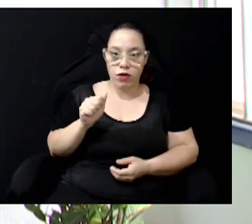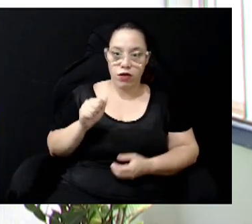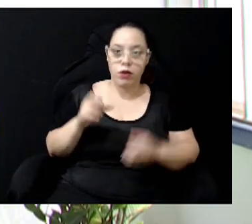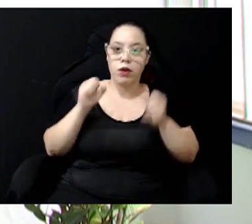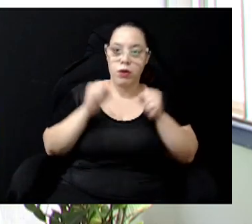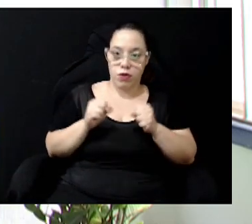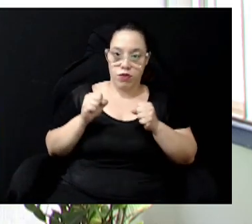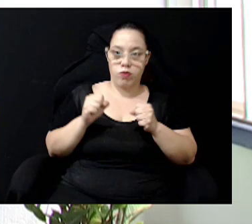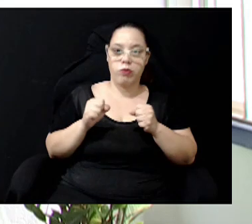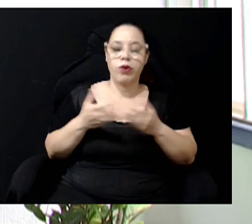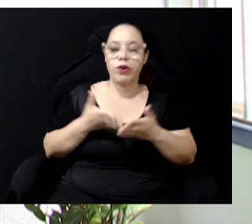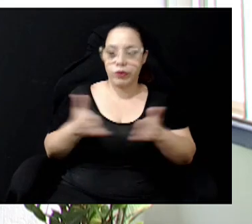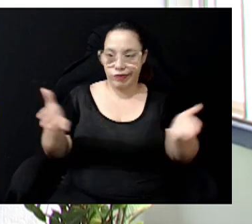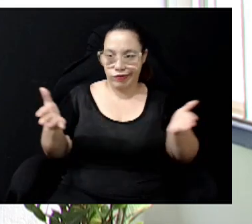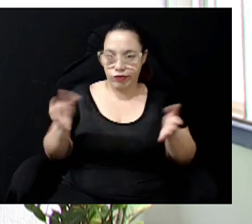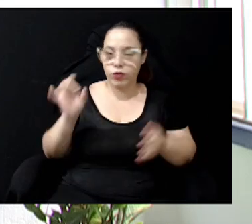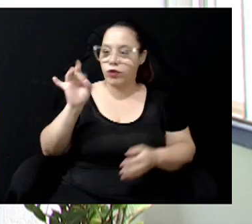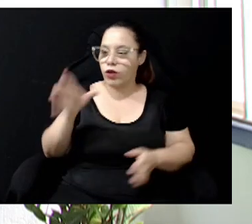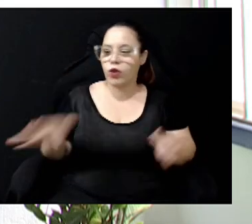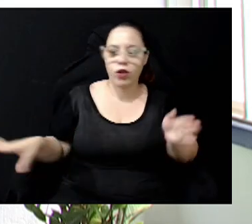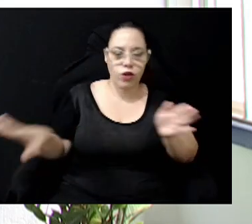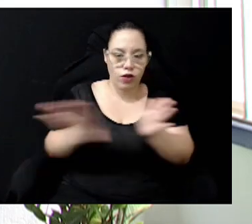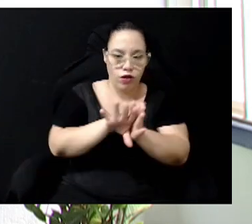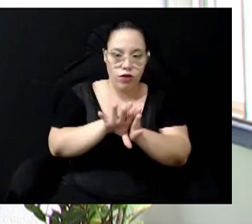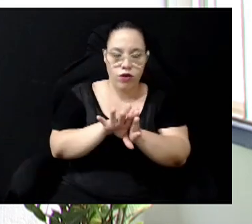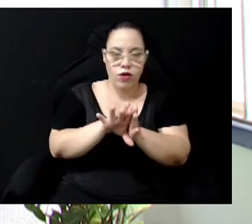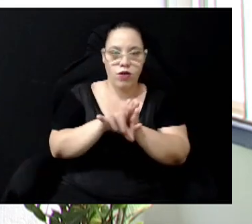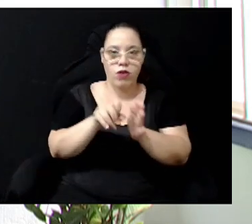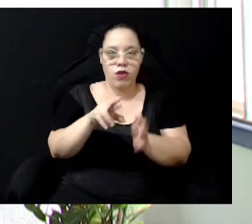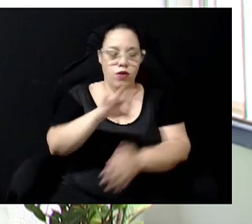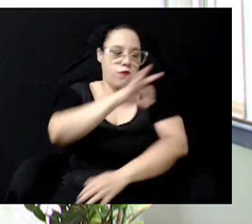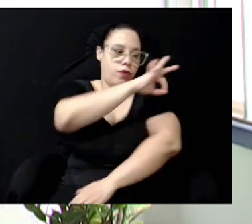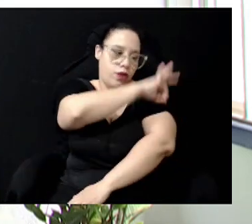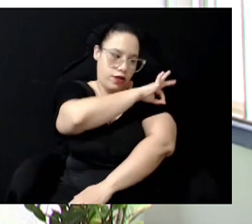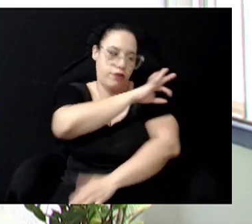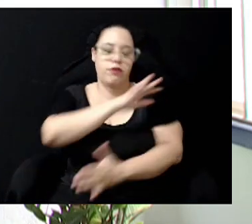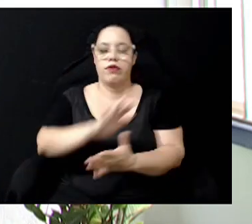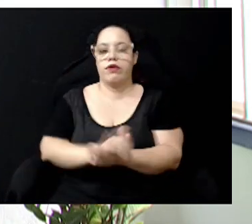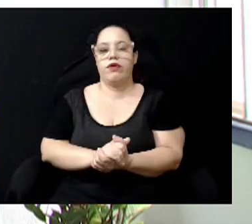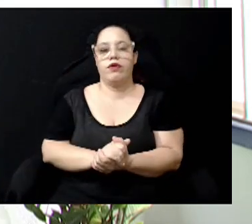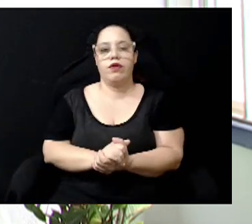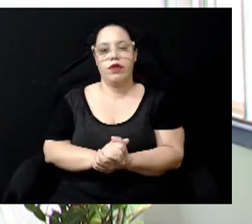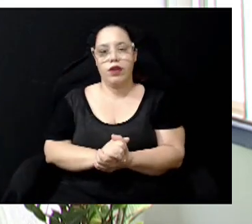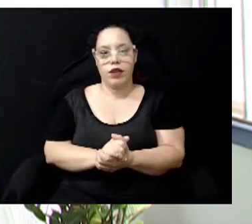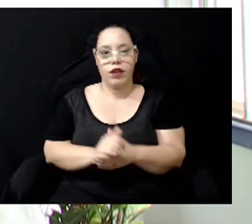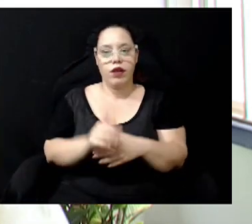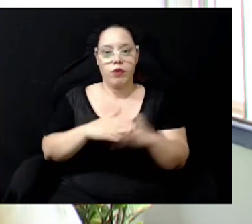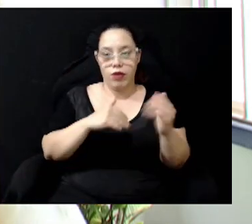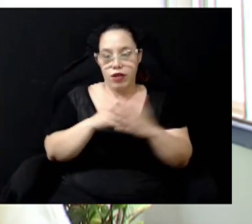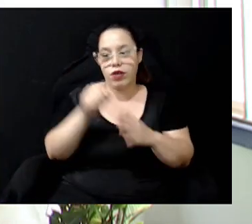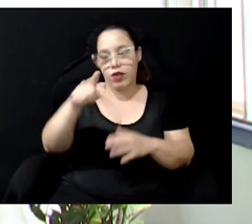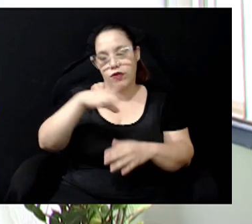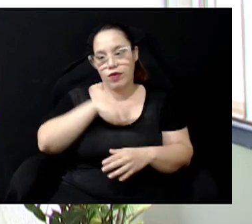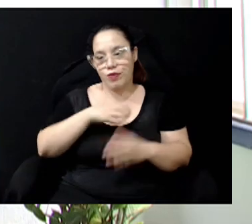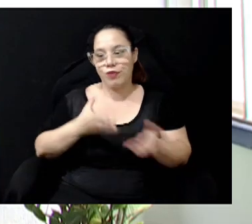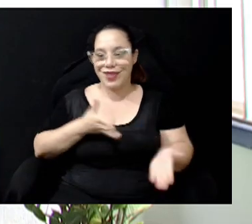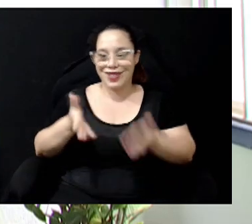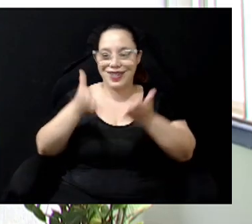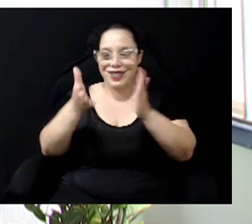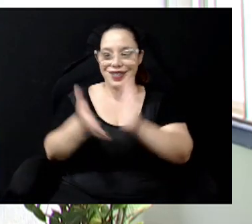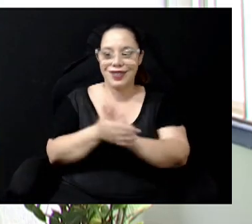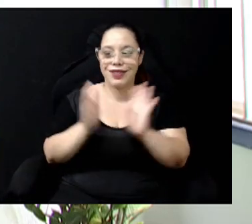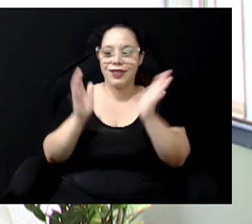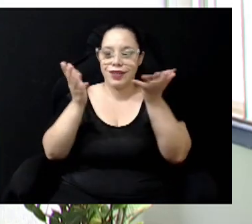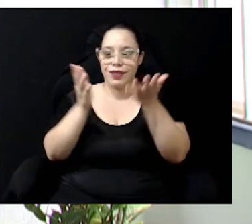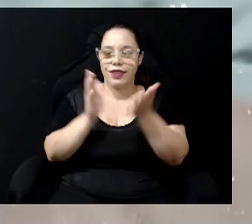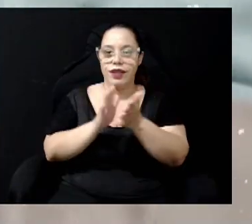Então, é só levar até o Paço da Prefeitura, né, o material que vocês têm, e participem dessa campanha para nos ajudar e